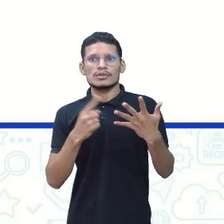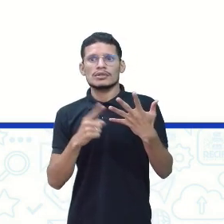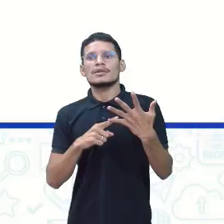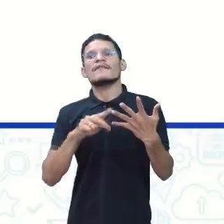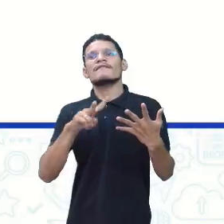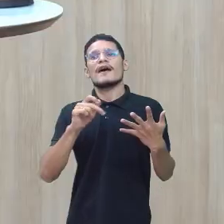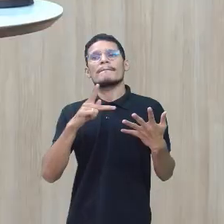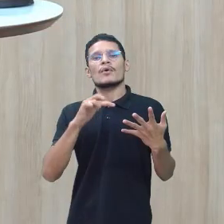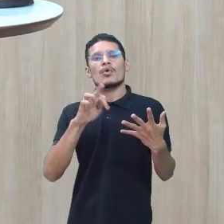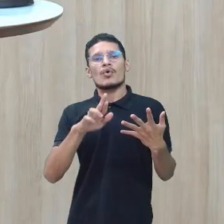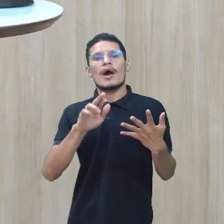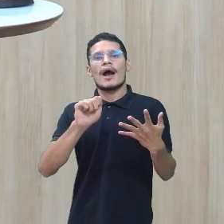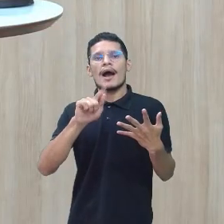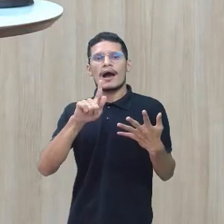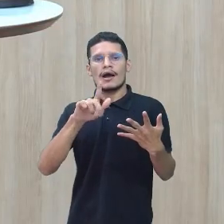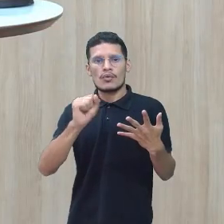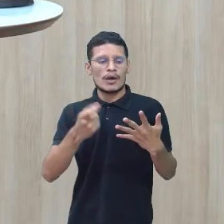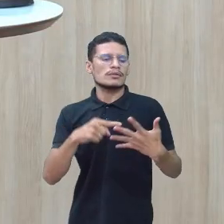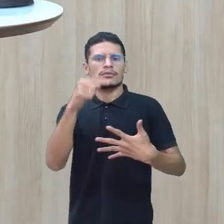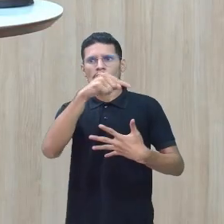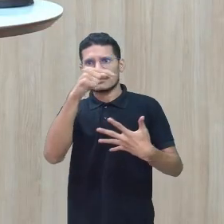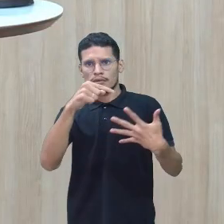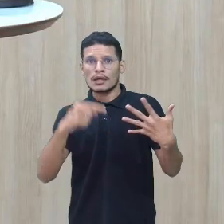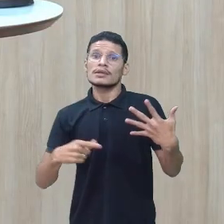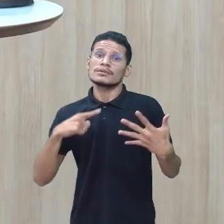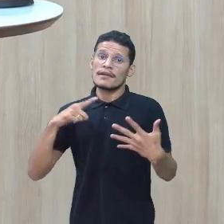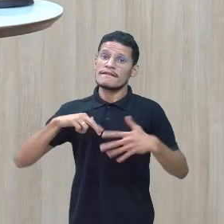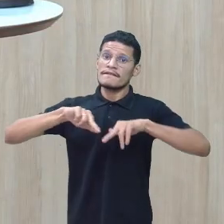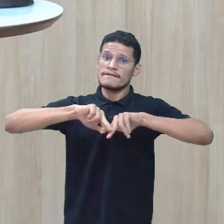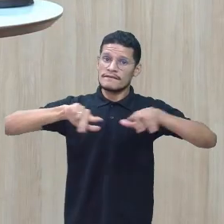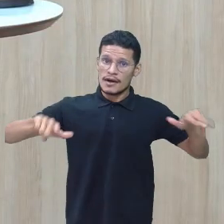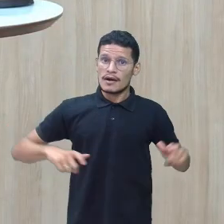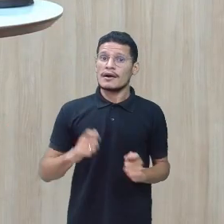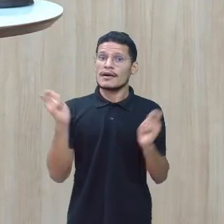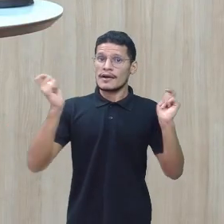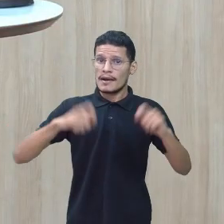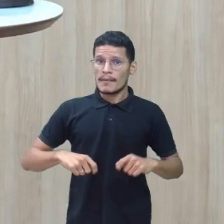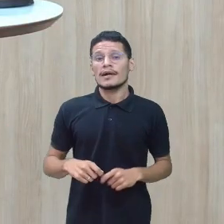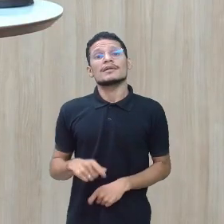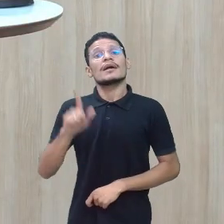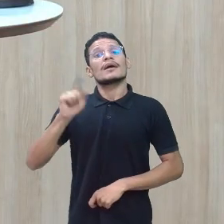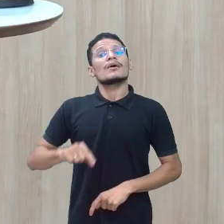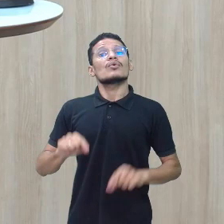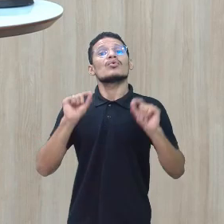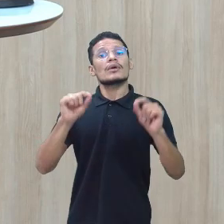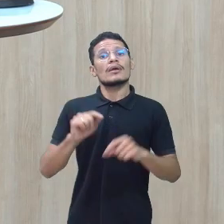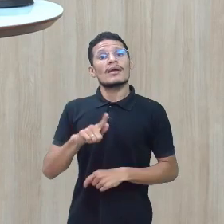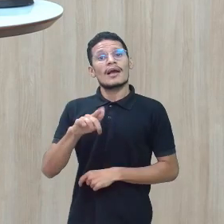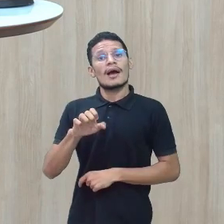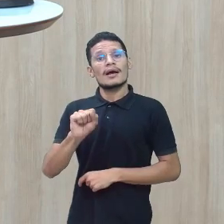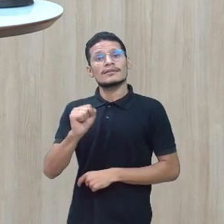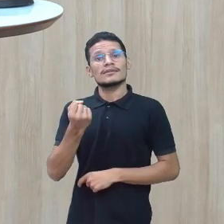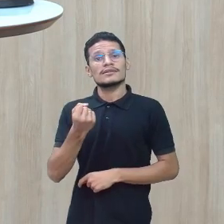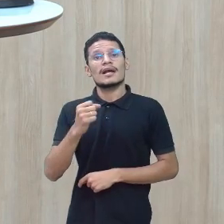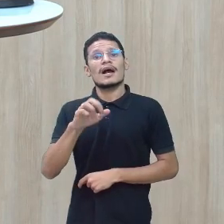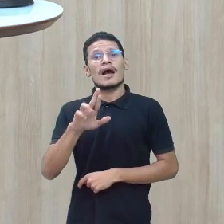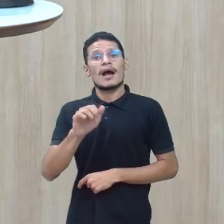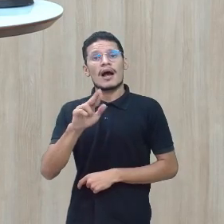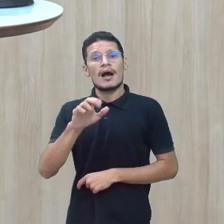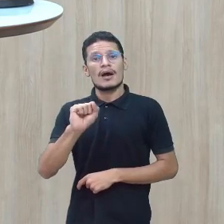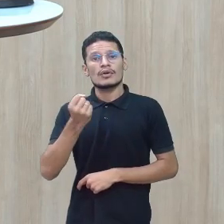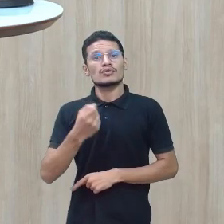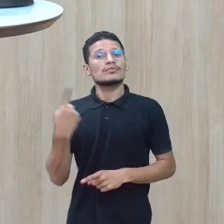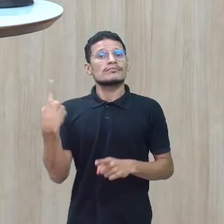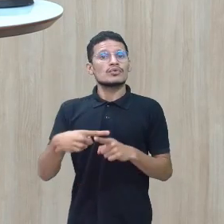hélio, argônio, neônio, criptônio, xenônio, eles são considerados gases raros porque eles não